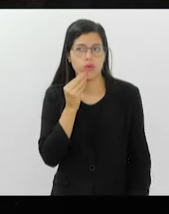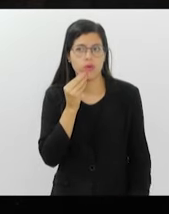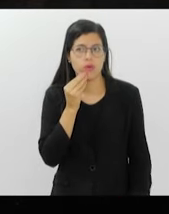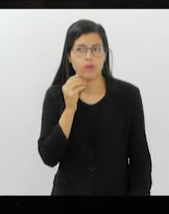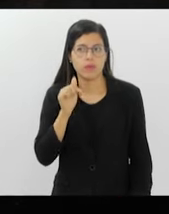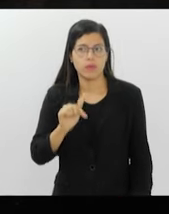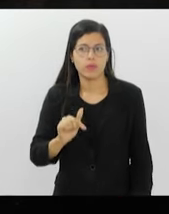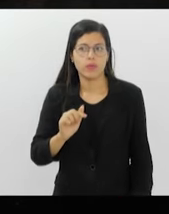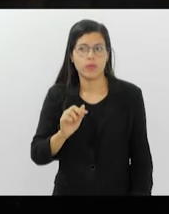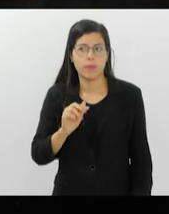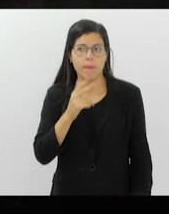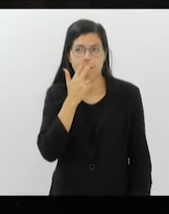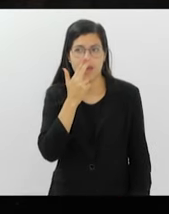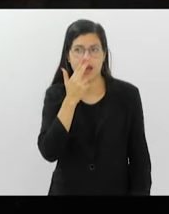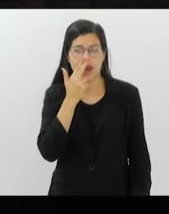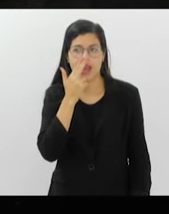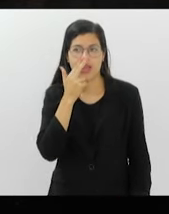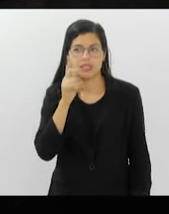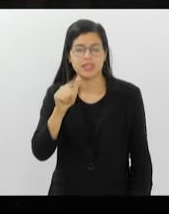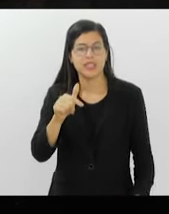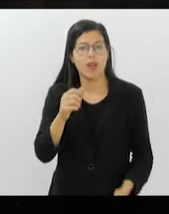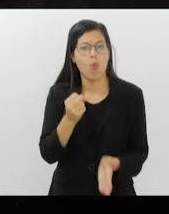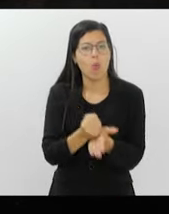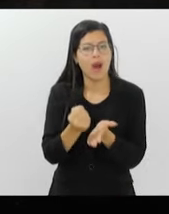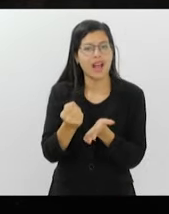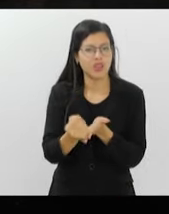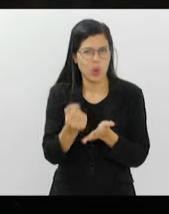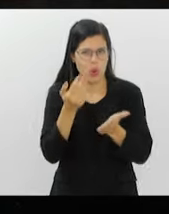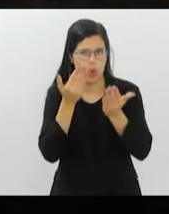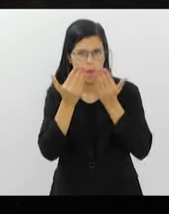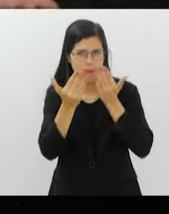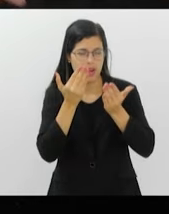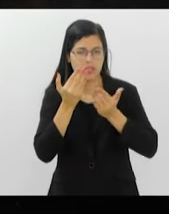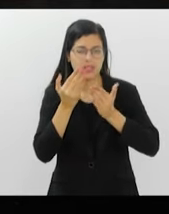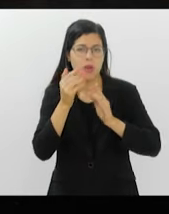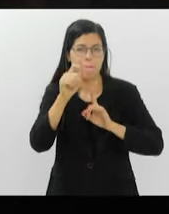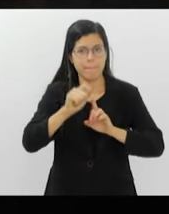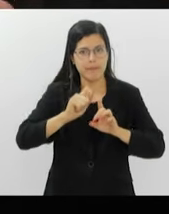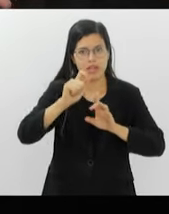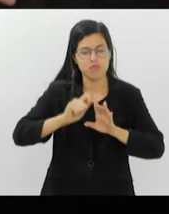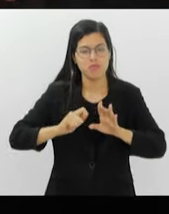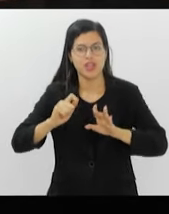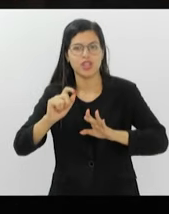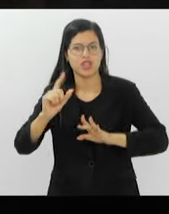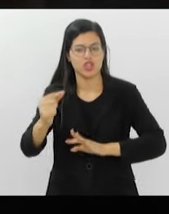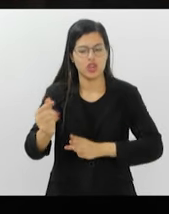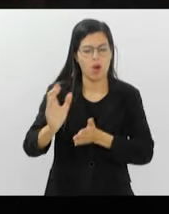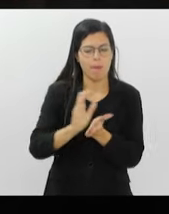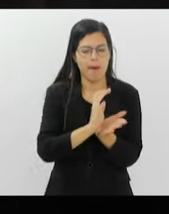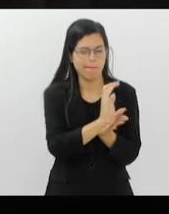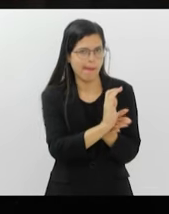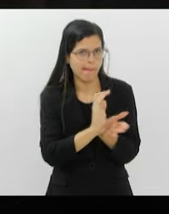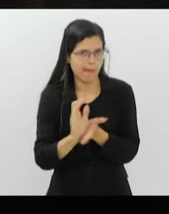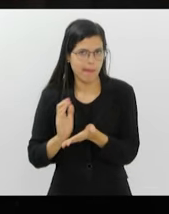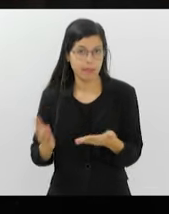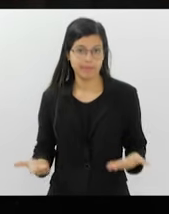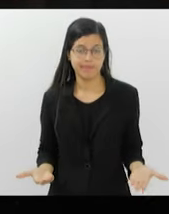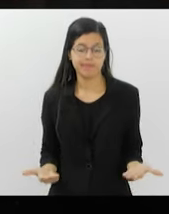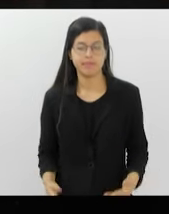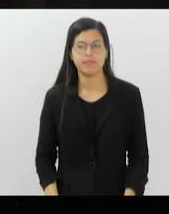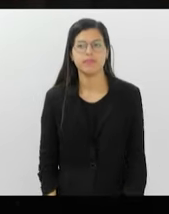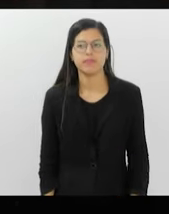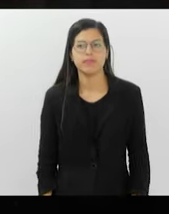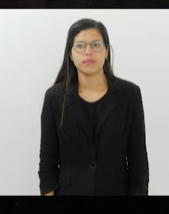compensação É como fosse um cartório todo mês rende para quem administra a câmara de compensação então